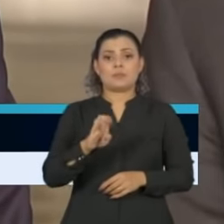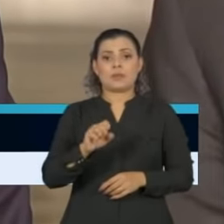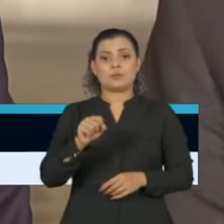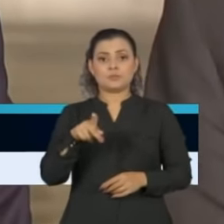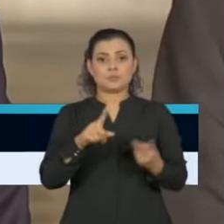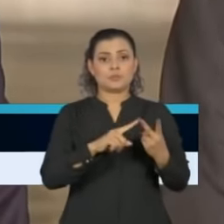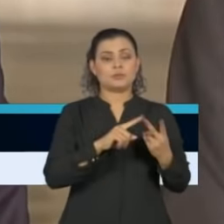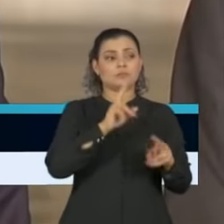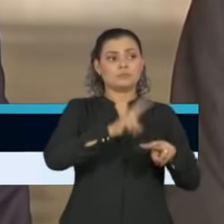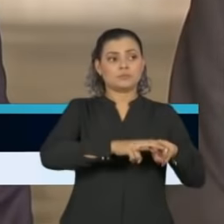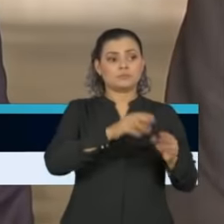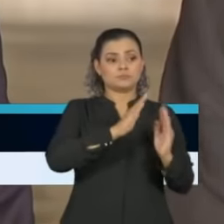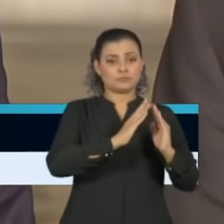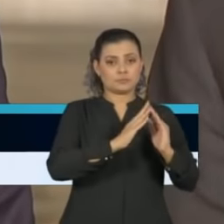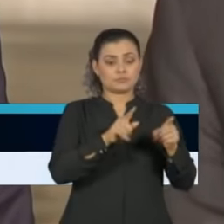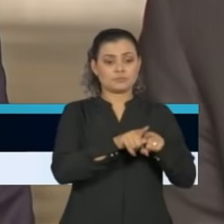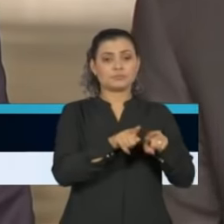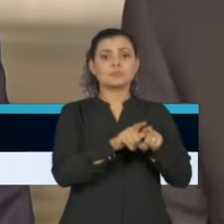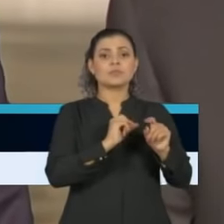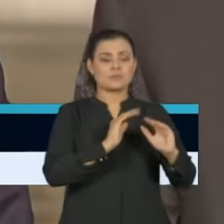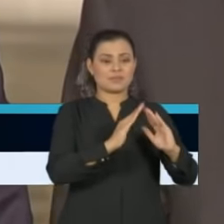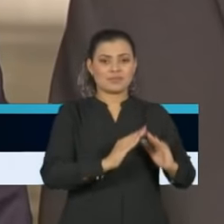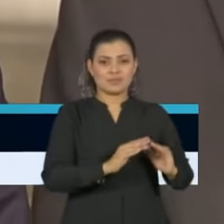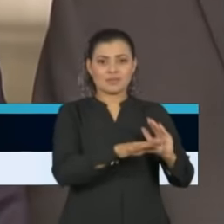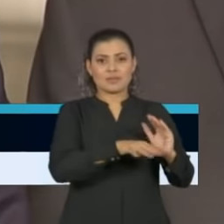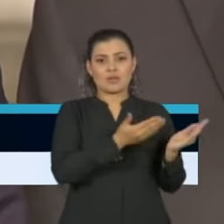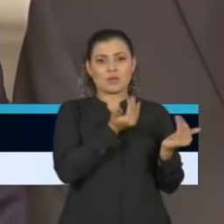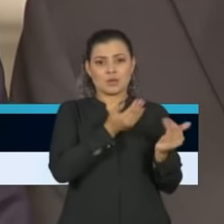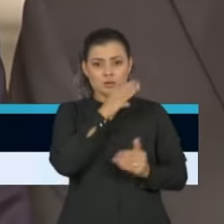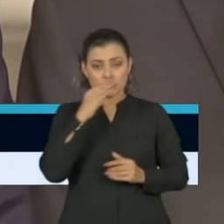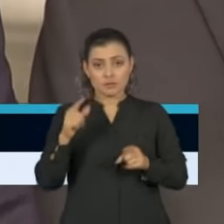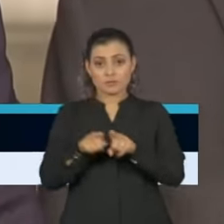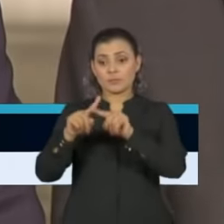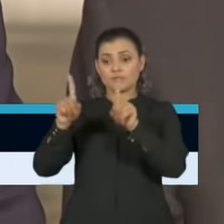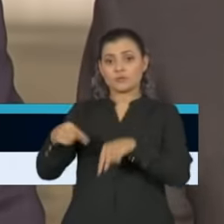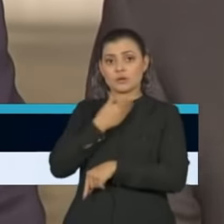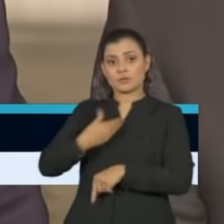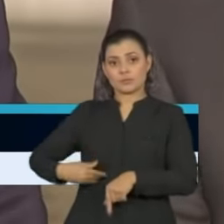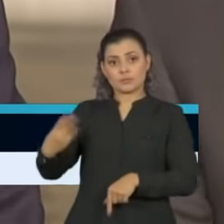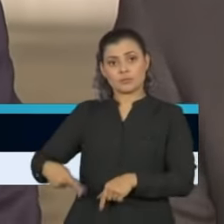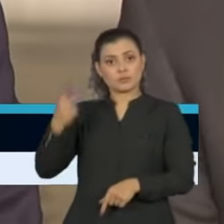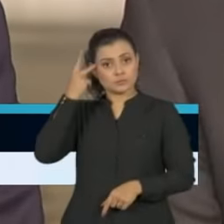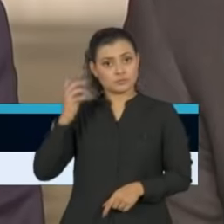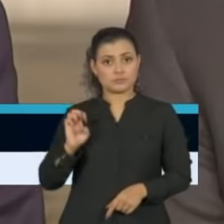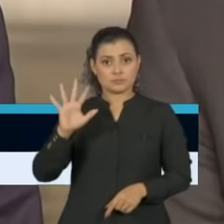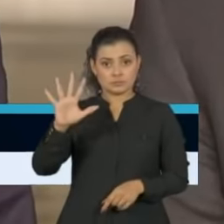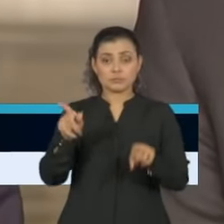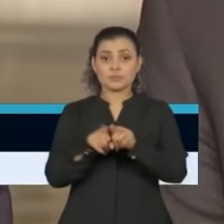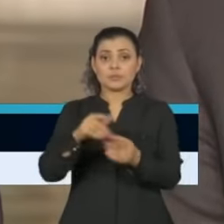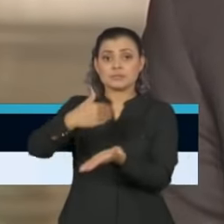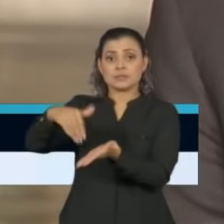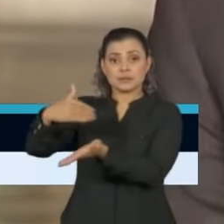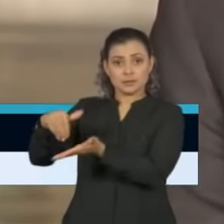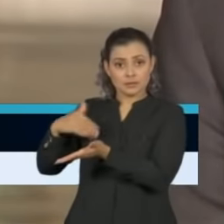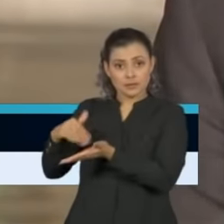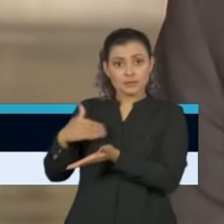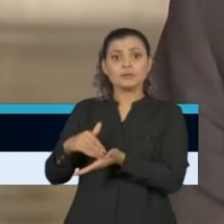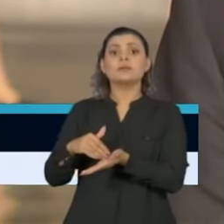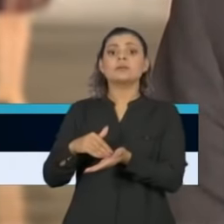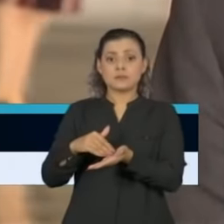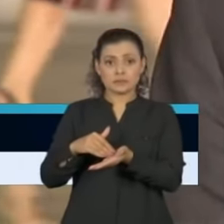Portanto, profissionais, funcionários públicos do governo do Estado de São Paulo, de secretarias,